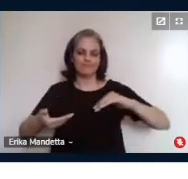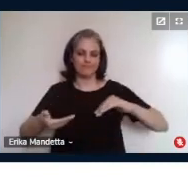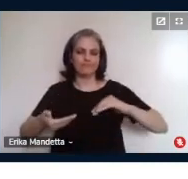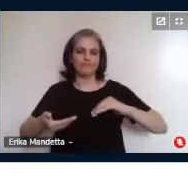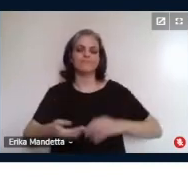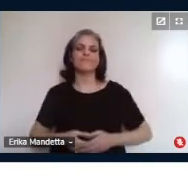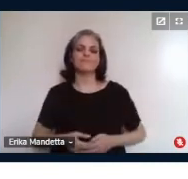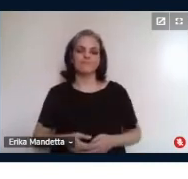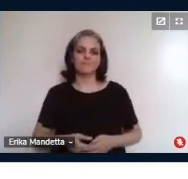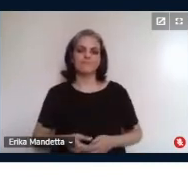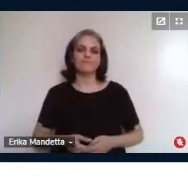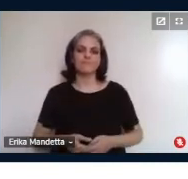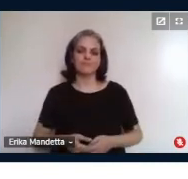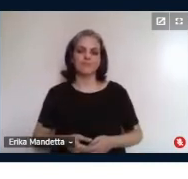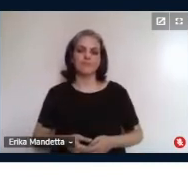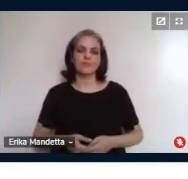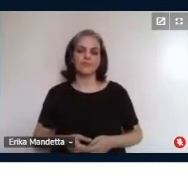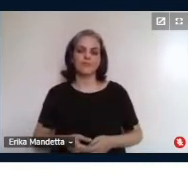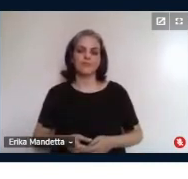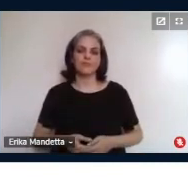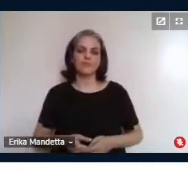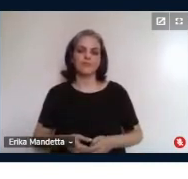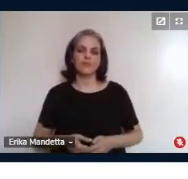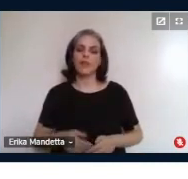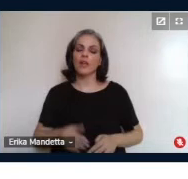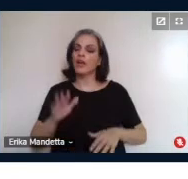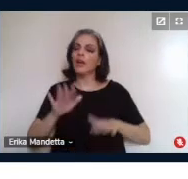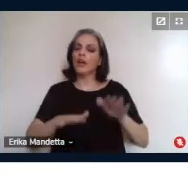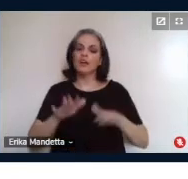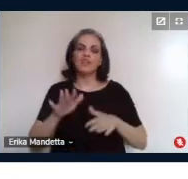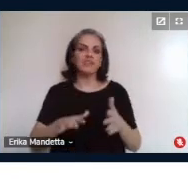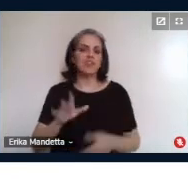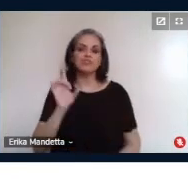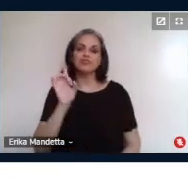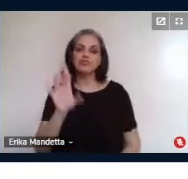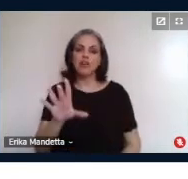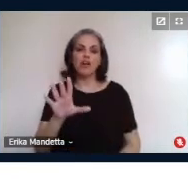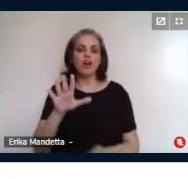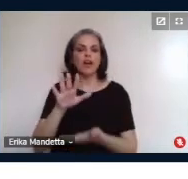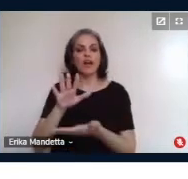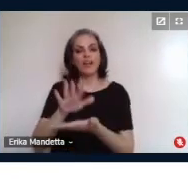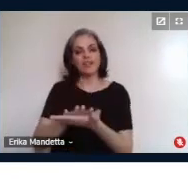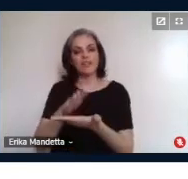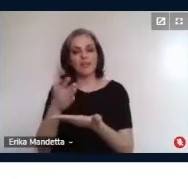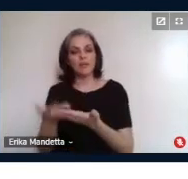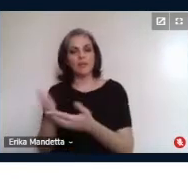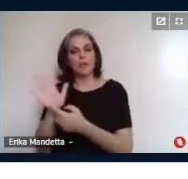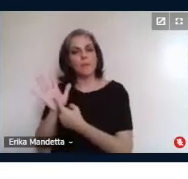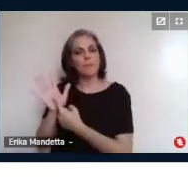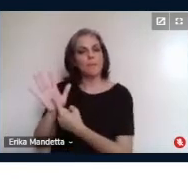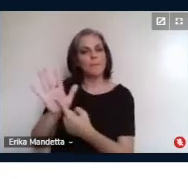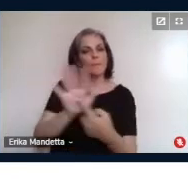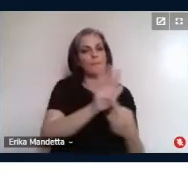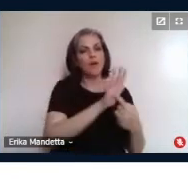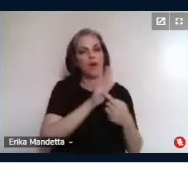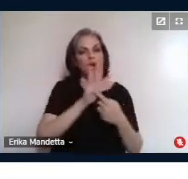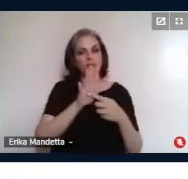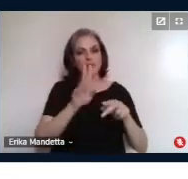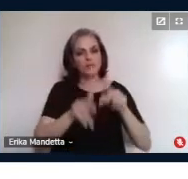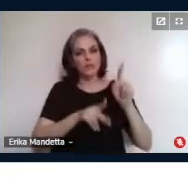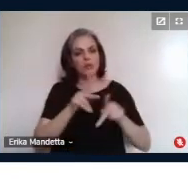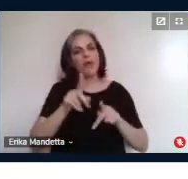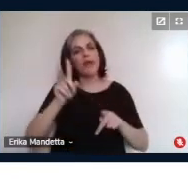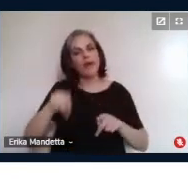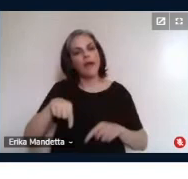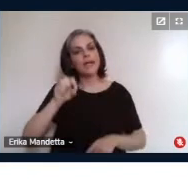muitas vezes a única interpretação que tem visibilidade é aquela que ocorre no